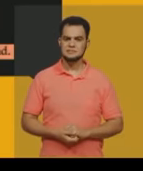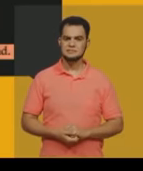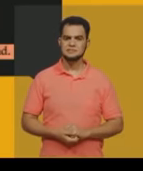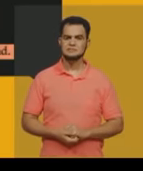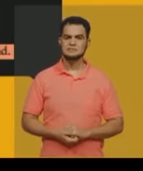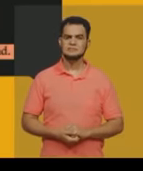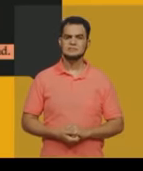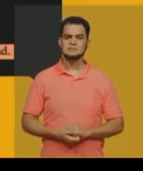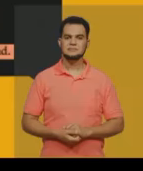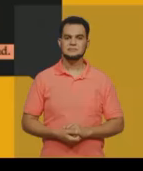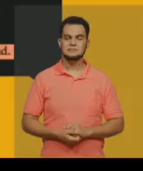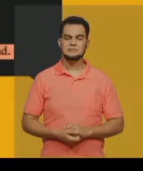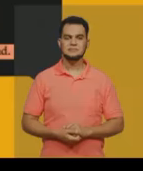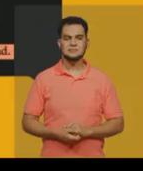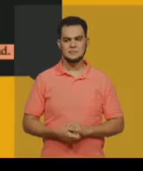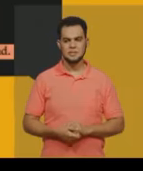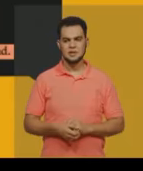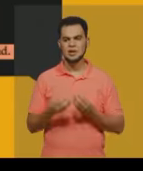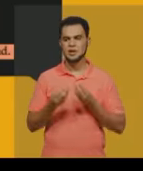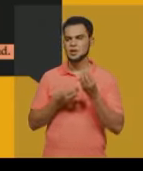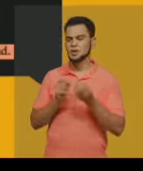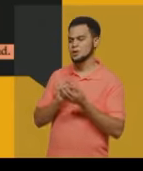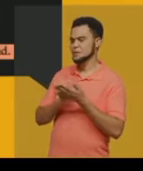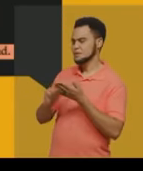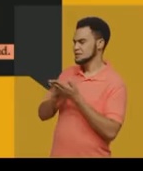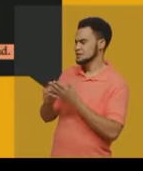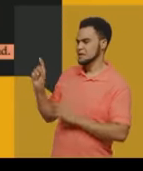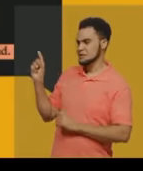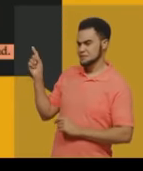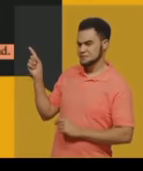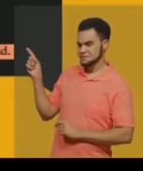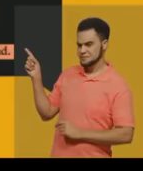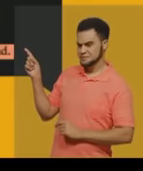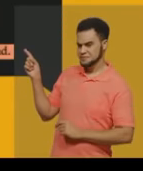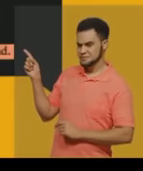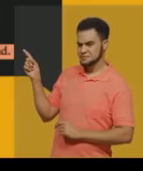felt, he felt the